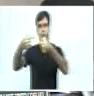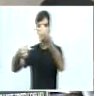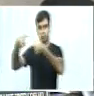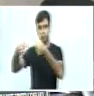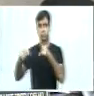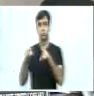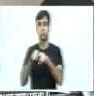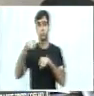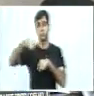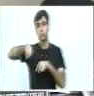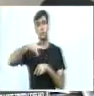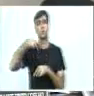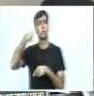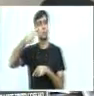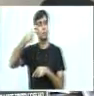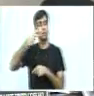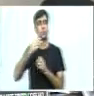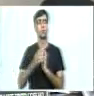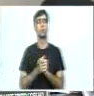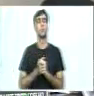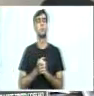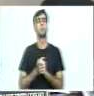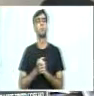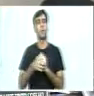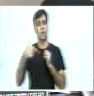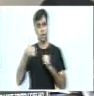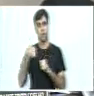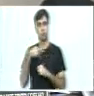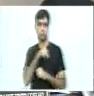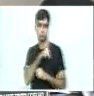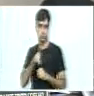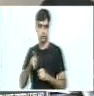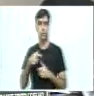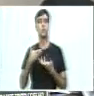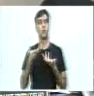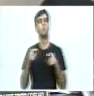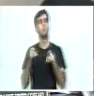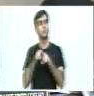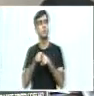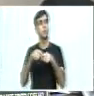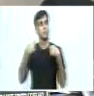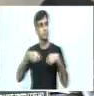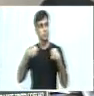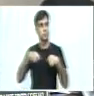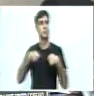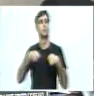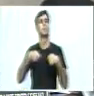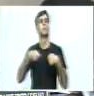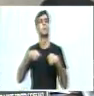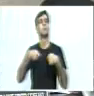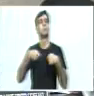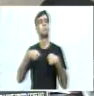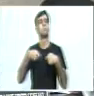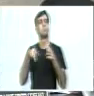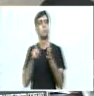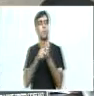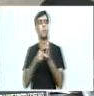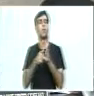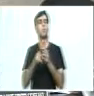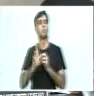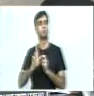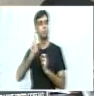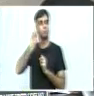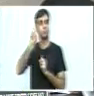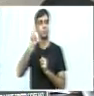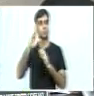Senhores vereadores, como presidente dessa casa, eu também preciso representar essa casa